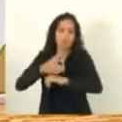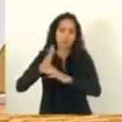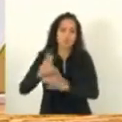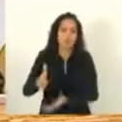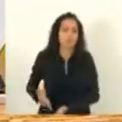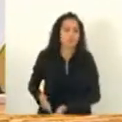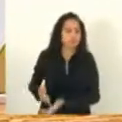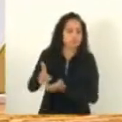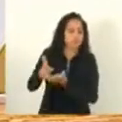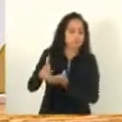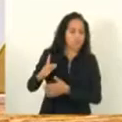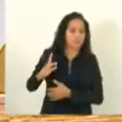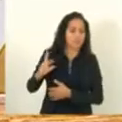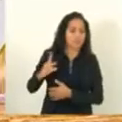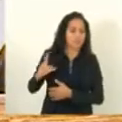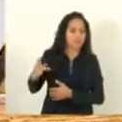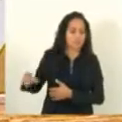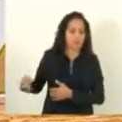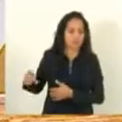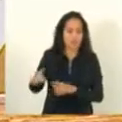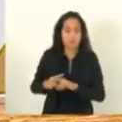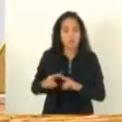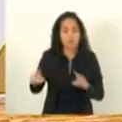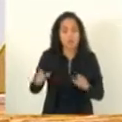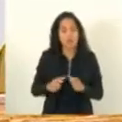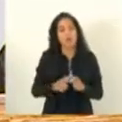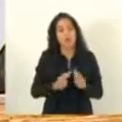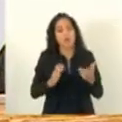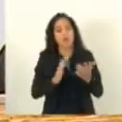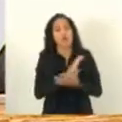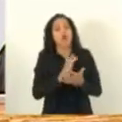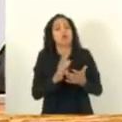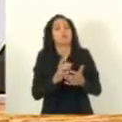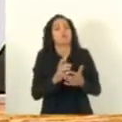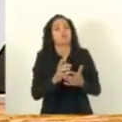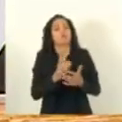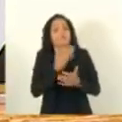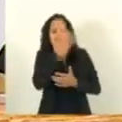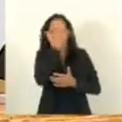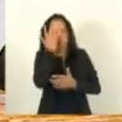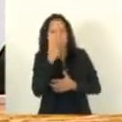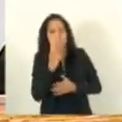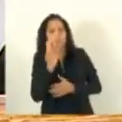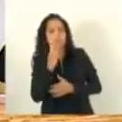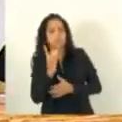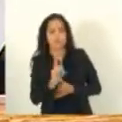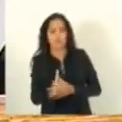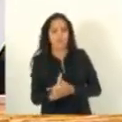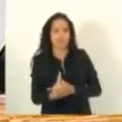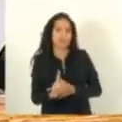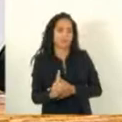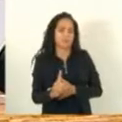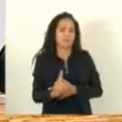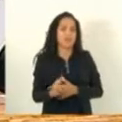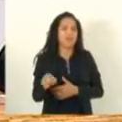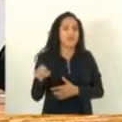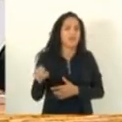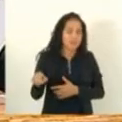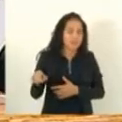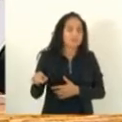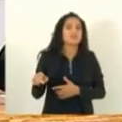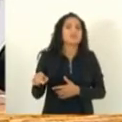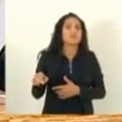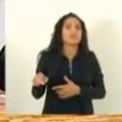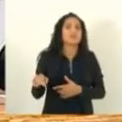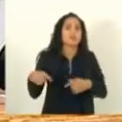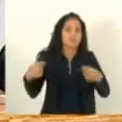de arma particular. Mas muitas pessoas, doutor Hércules, não têm conhecimento que é